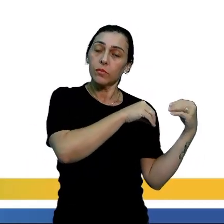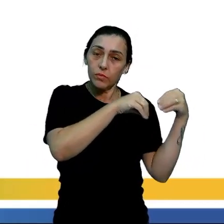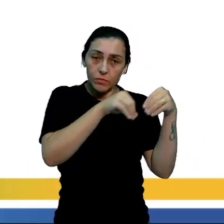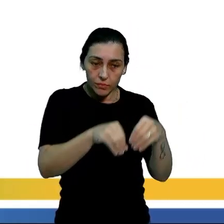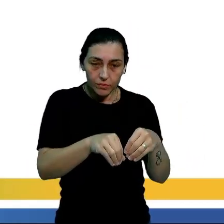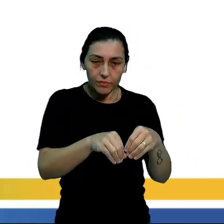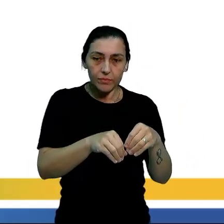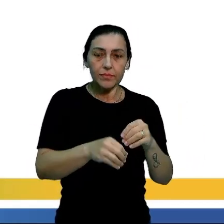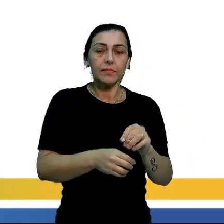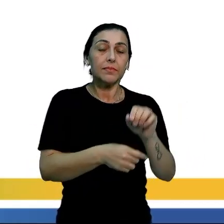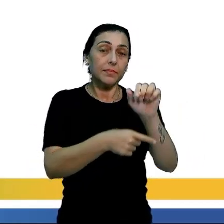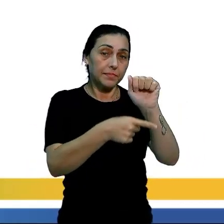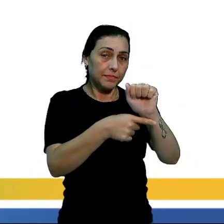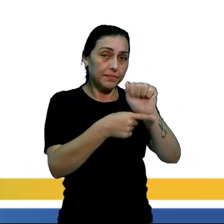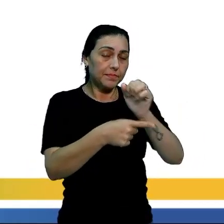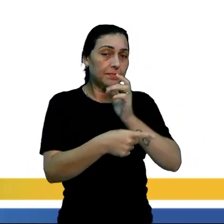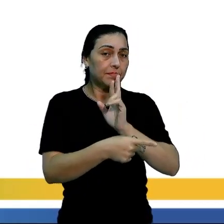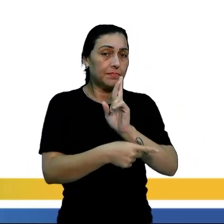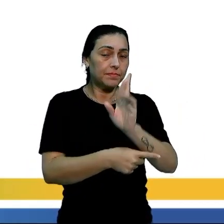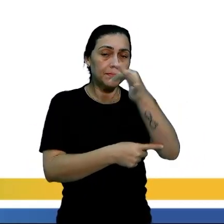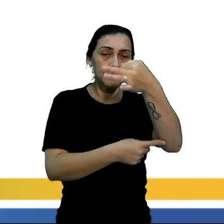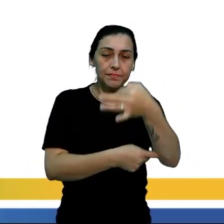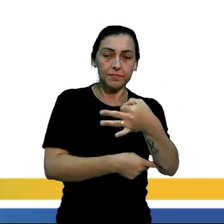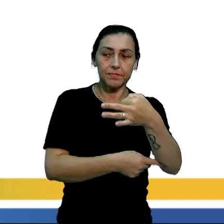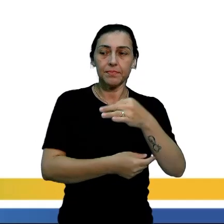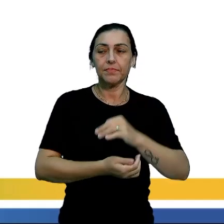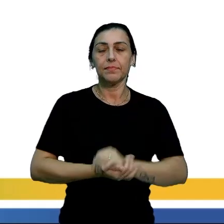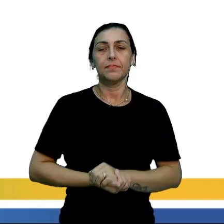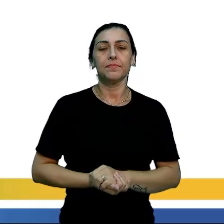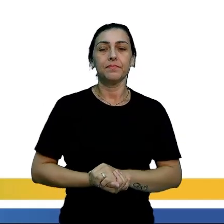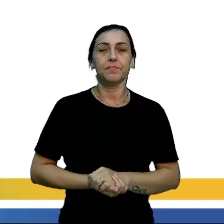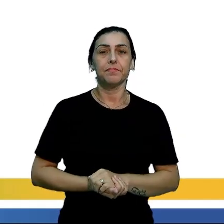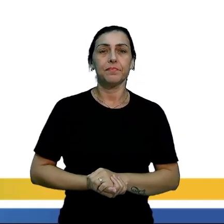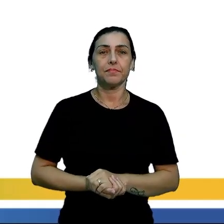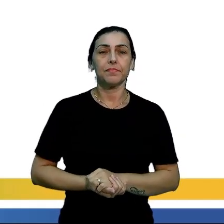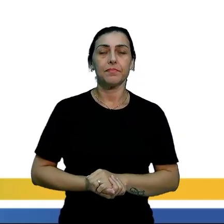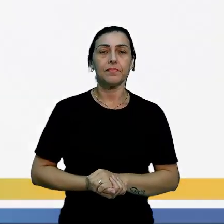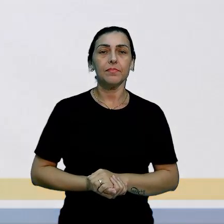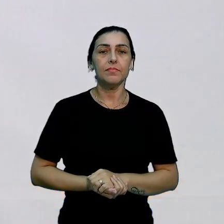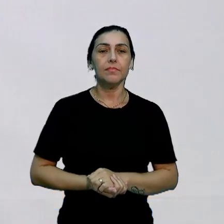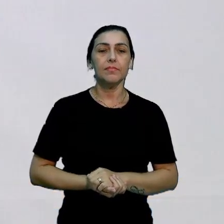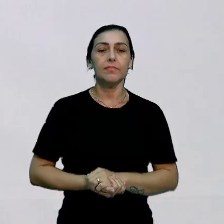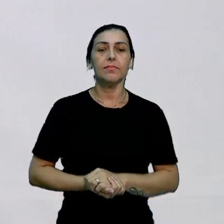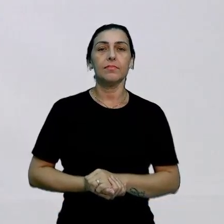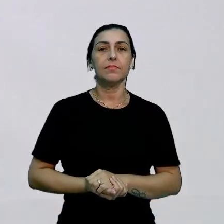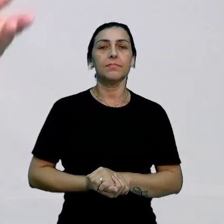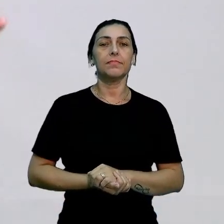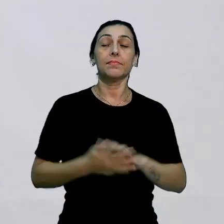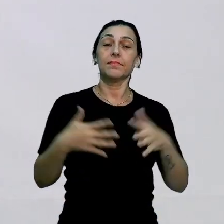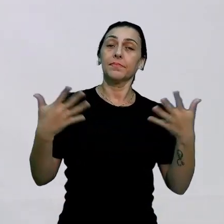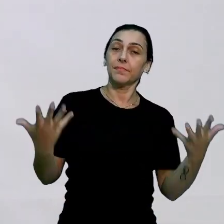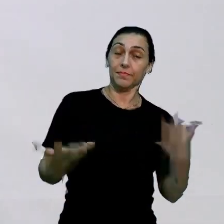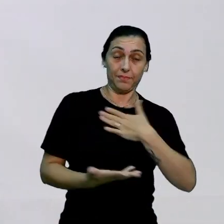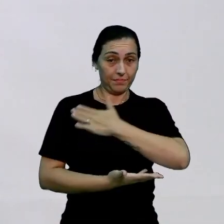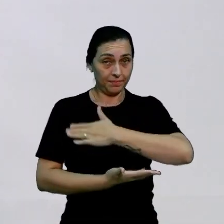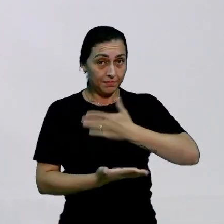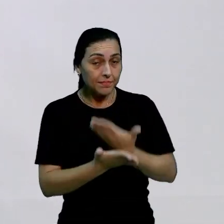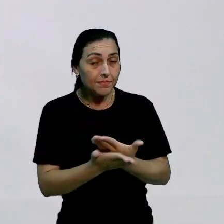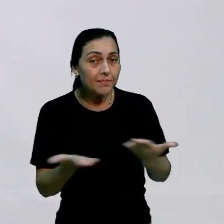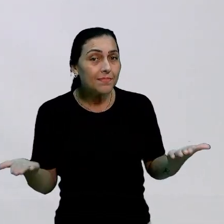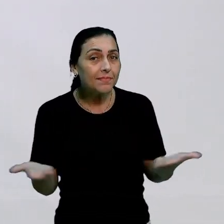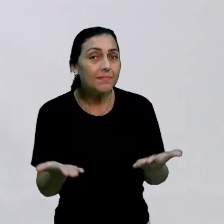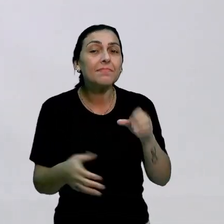Então, essa é a nossa alternativa correta, né, galera? E aí, gostaram da aula de